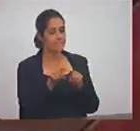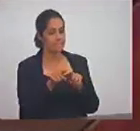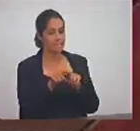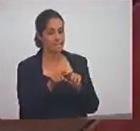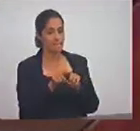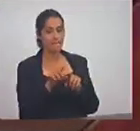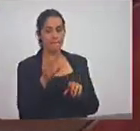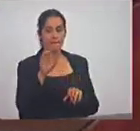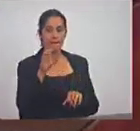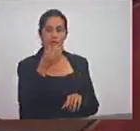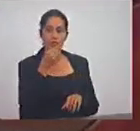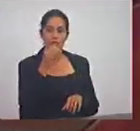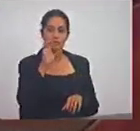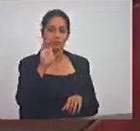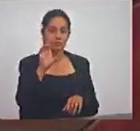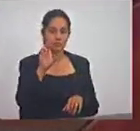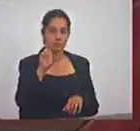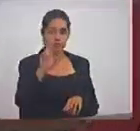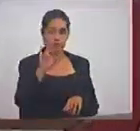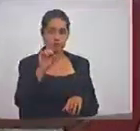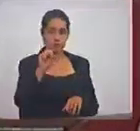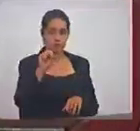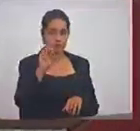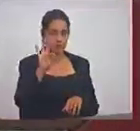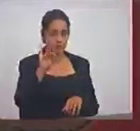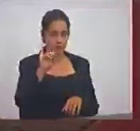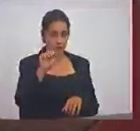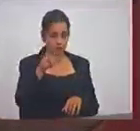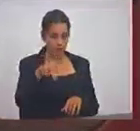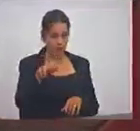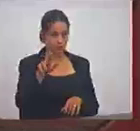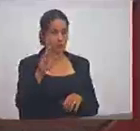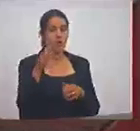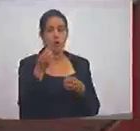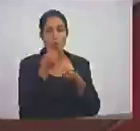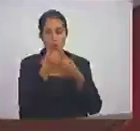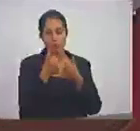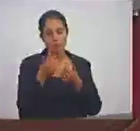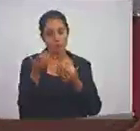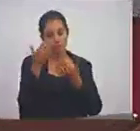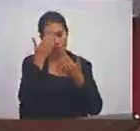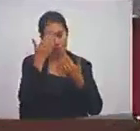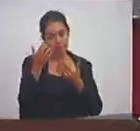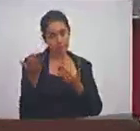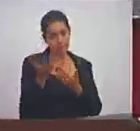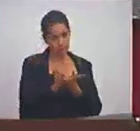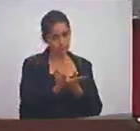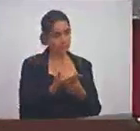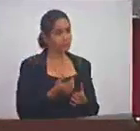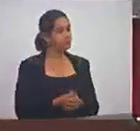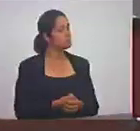Paulo semana passada. Agradecer também pela presença. Senhor presidente, eu